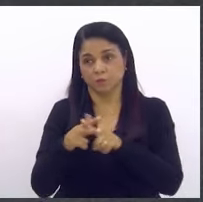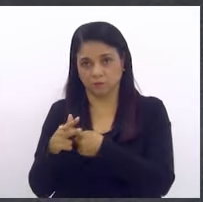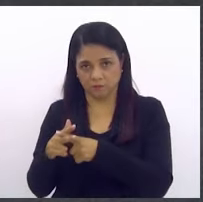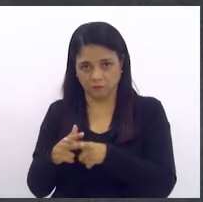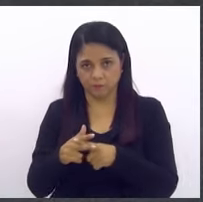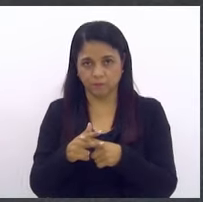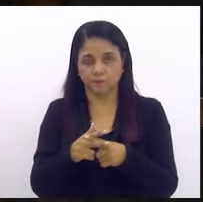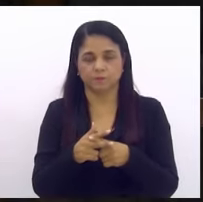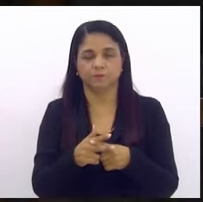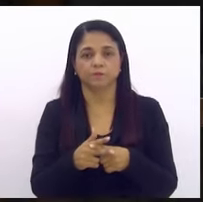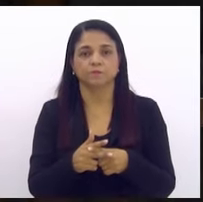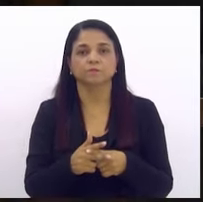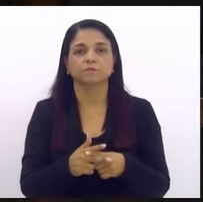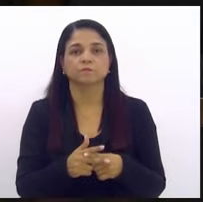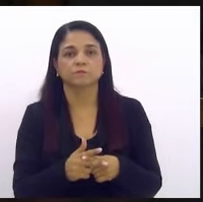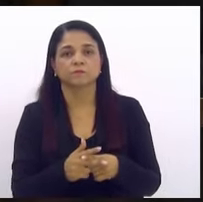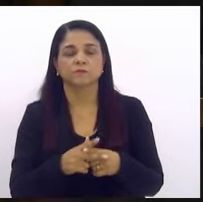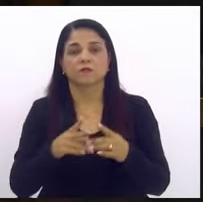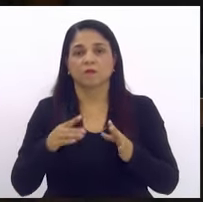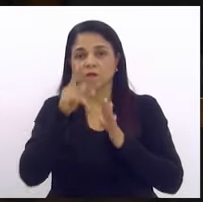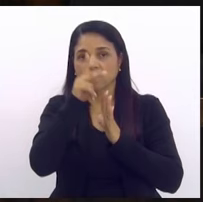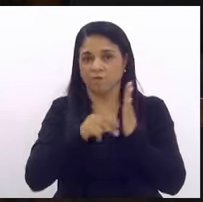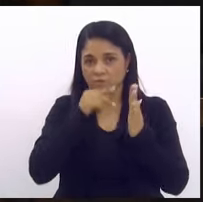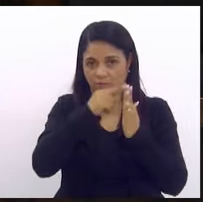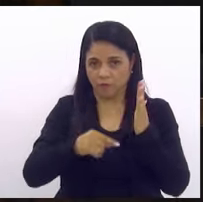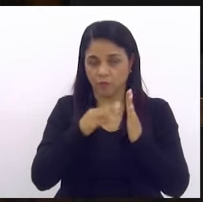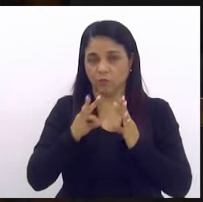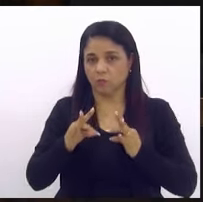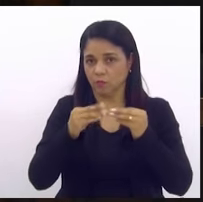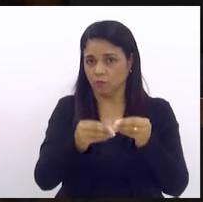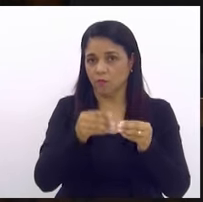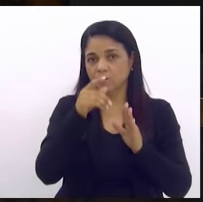presidente. Veto total aposto ao projeto de lei